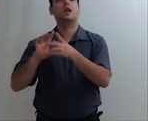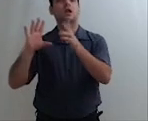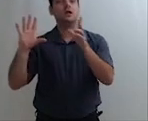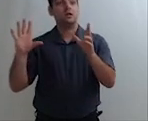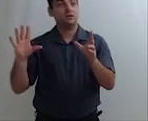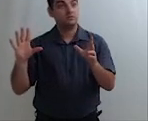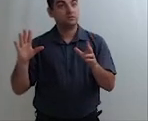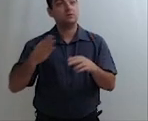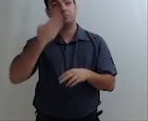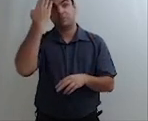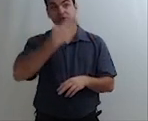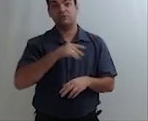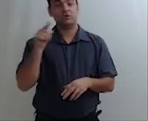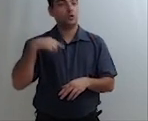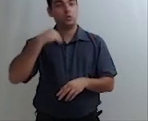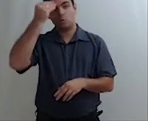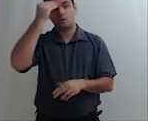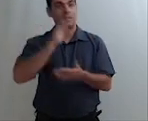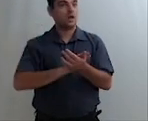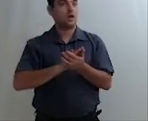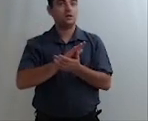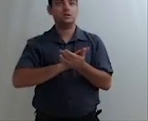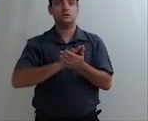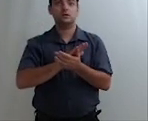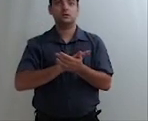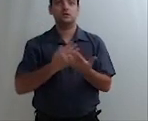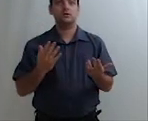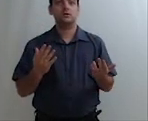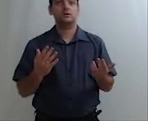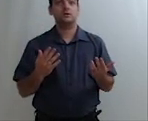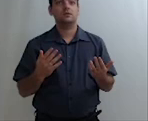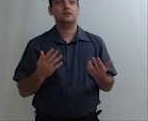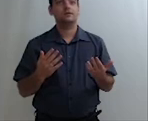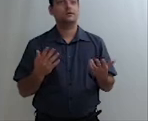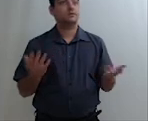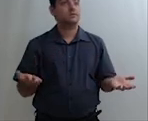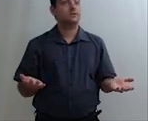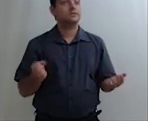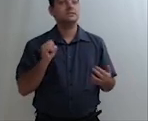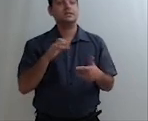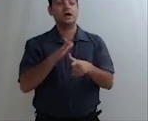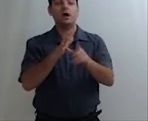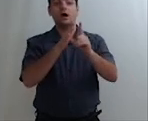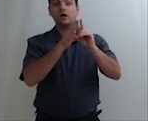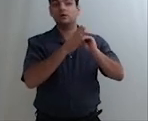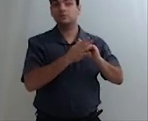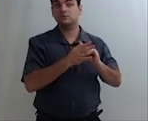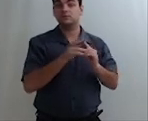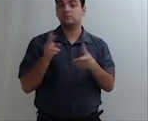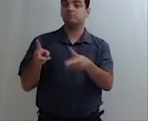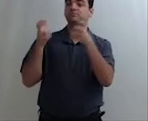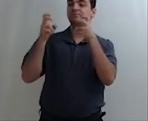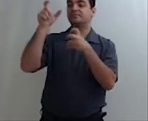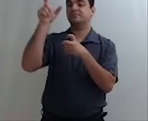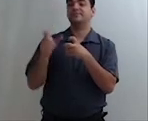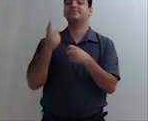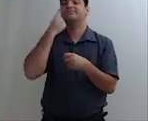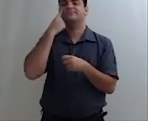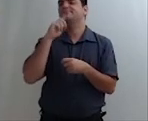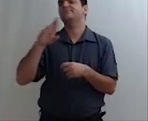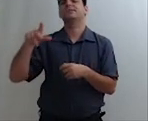inocência comprovada não obstante tivessem sido reconhecidas eh durante a